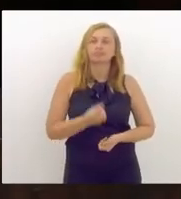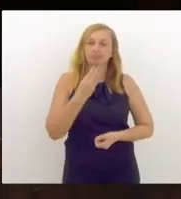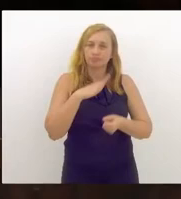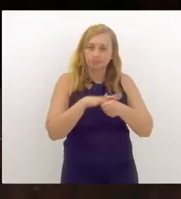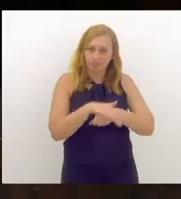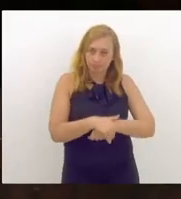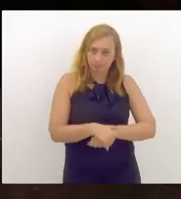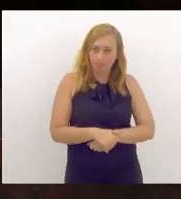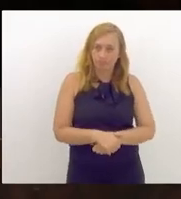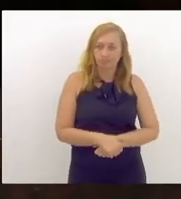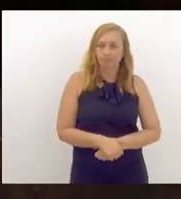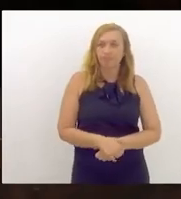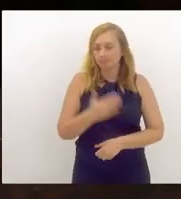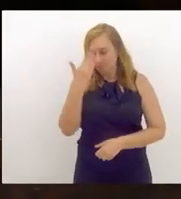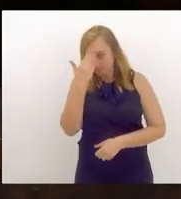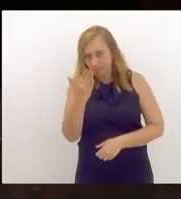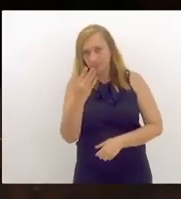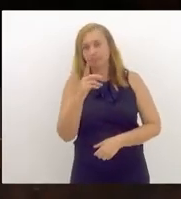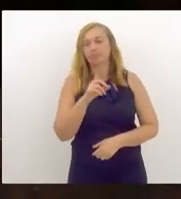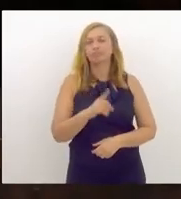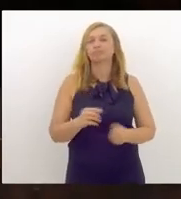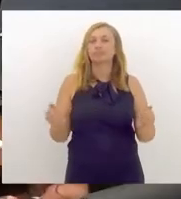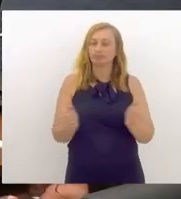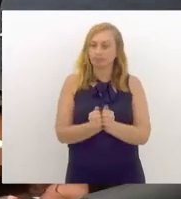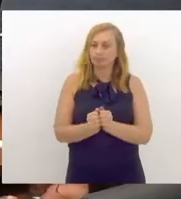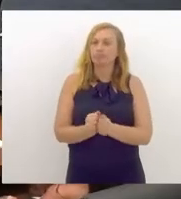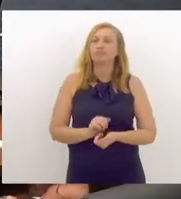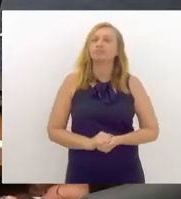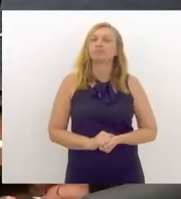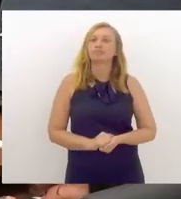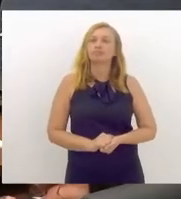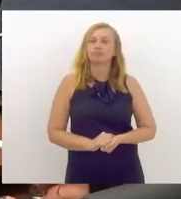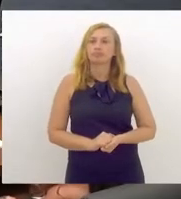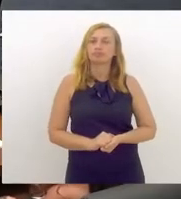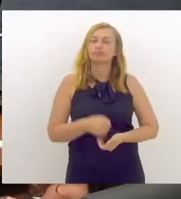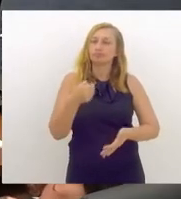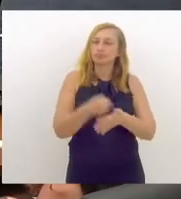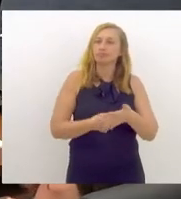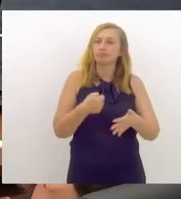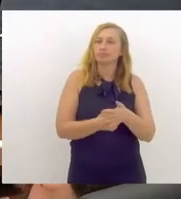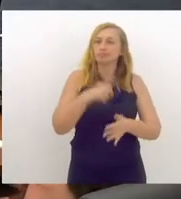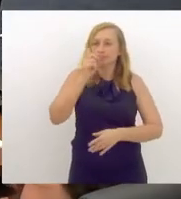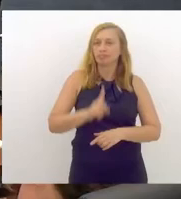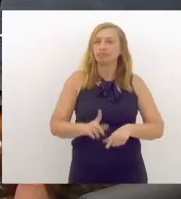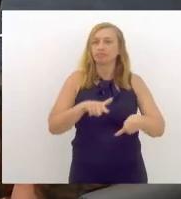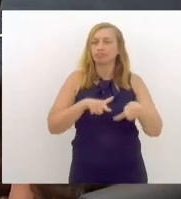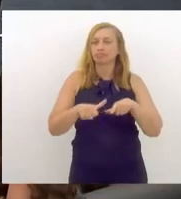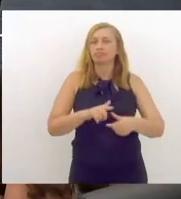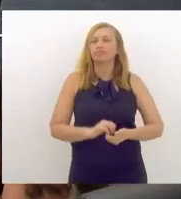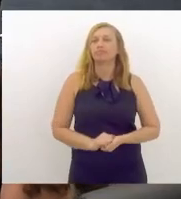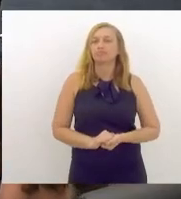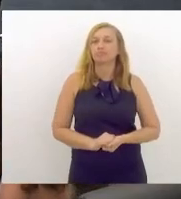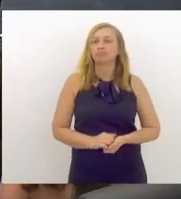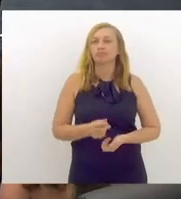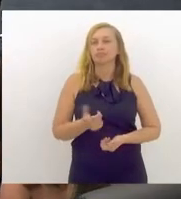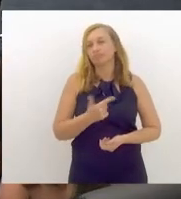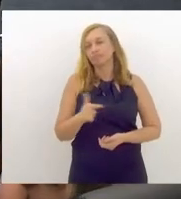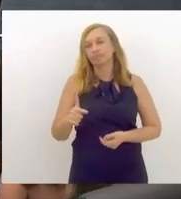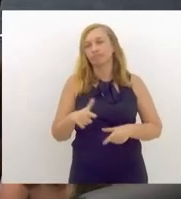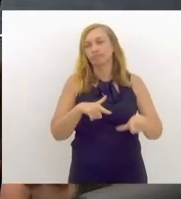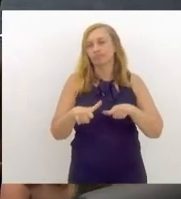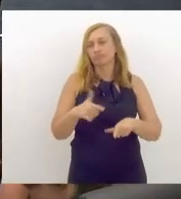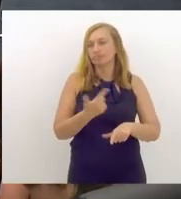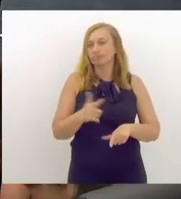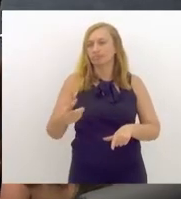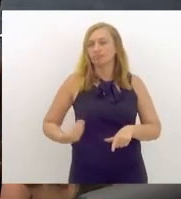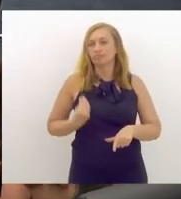noite aqui e estamos juntos estamos juntos lutando pelo direito do trabalho porque sem o trabalho não tem